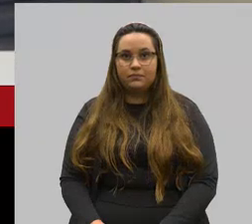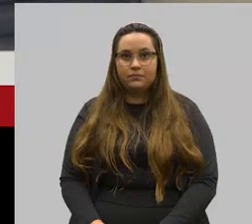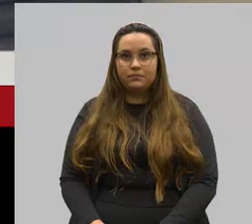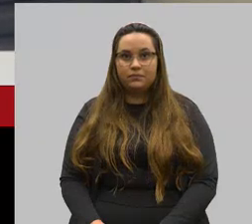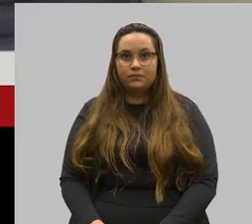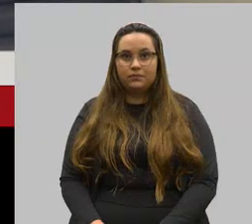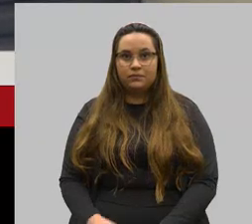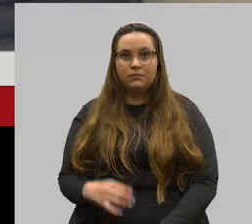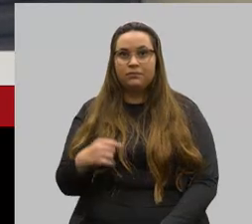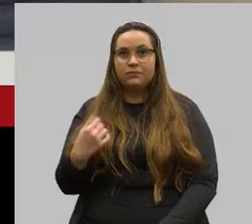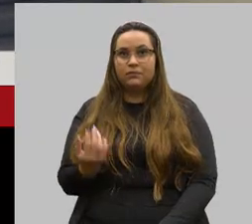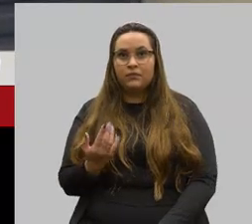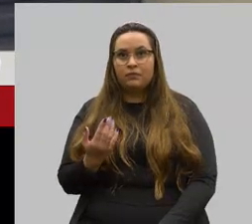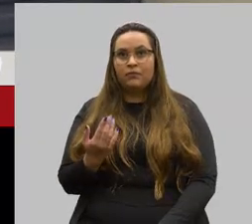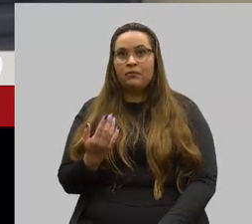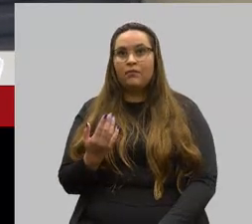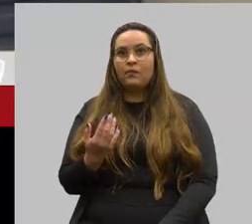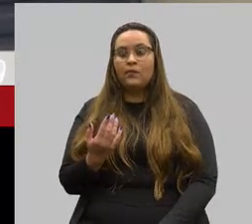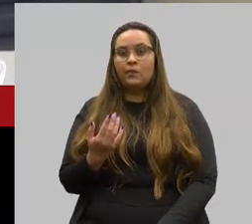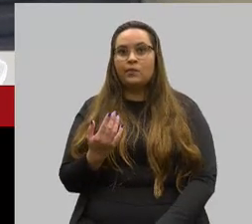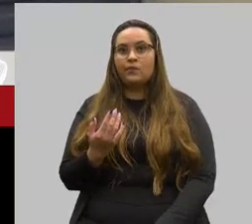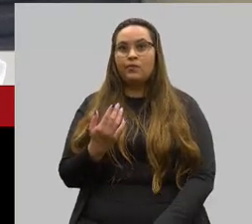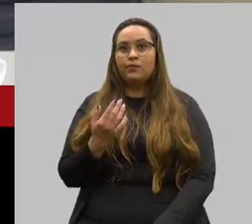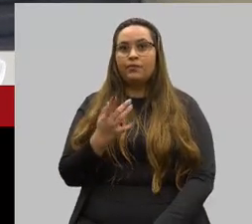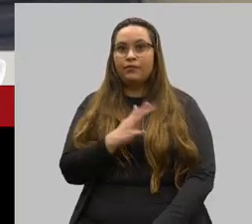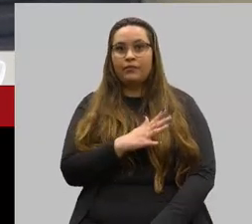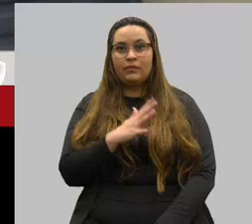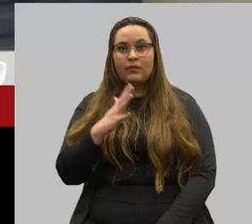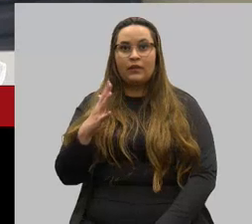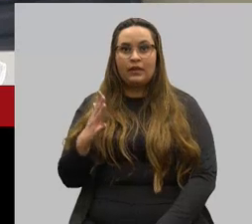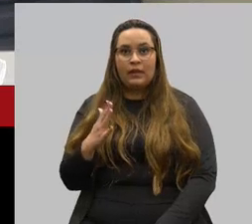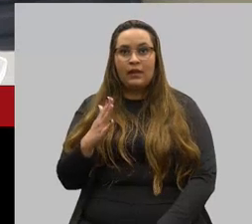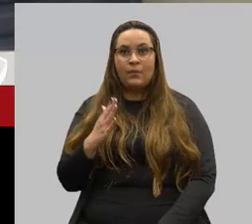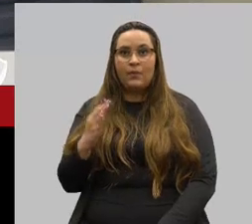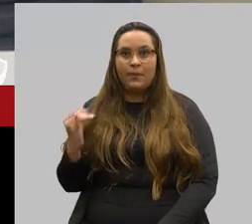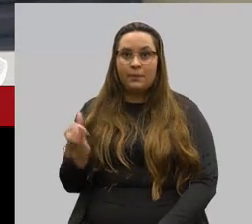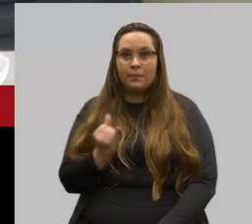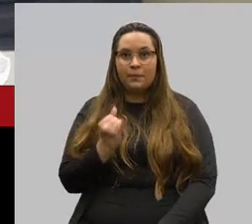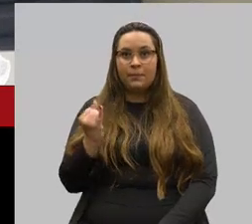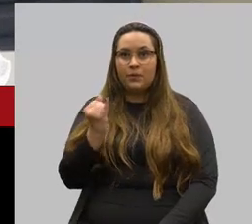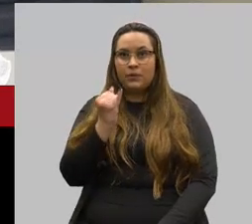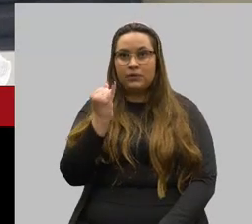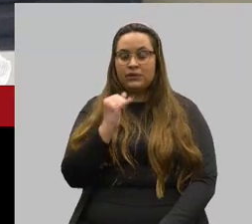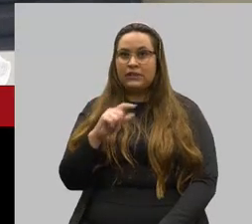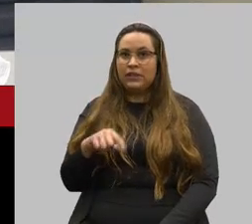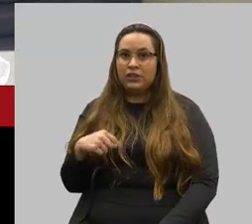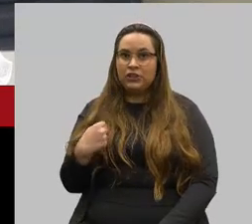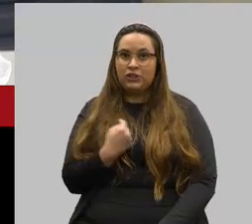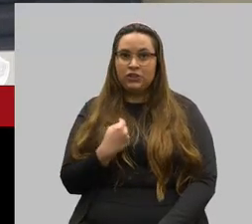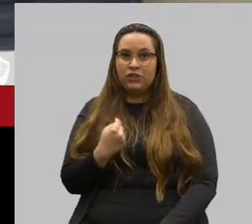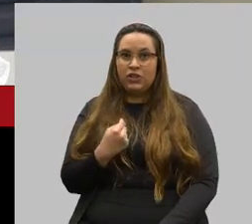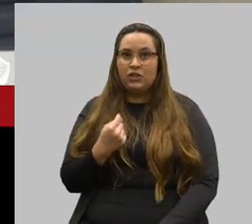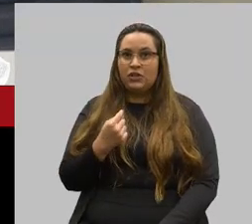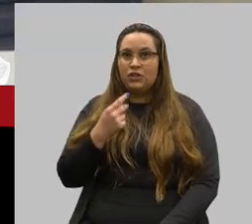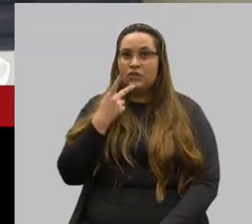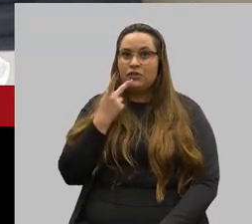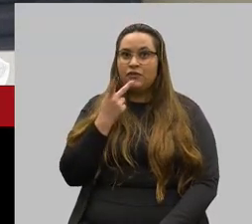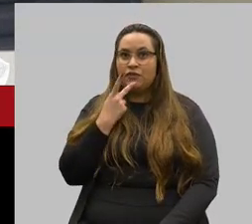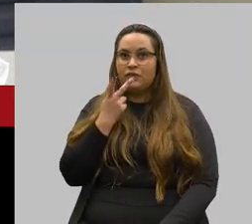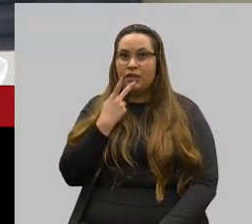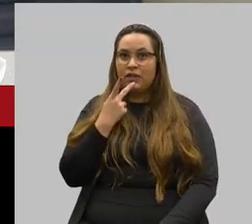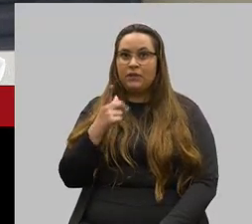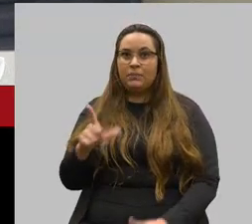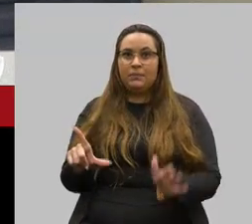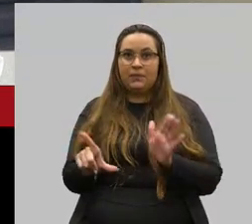então desde então né Eh é importante nós salientarmos que eh com o advento da incidência da lei de